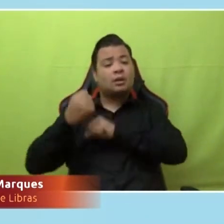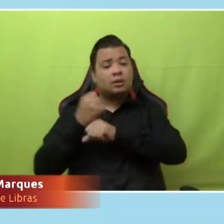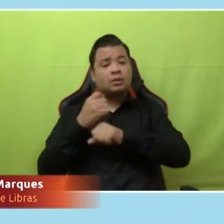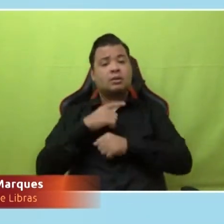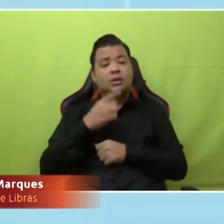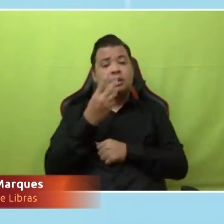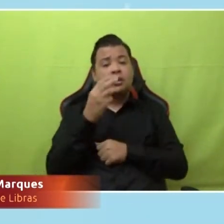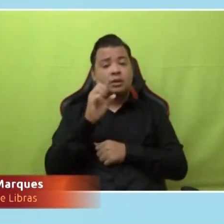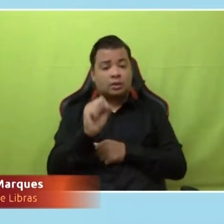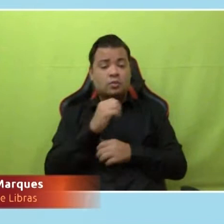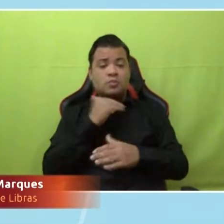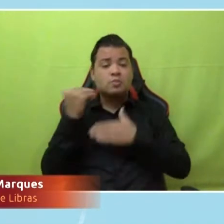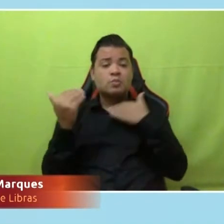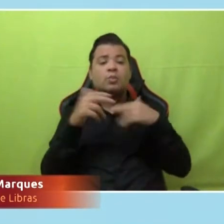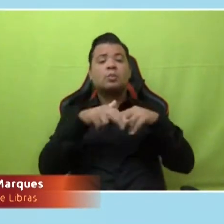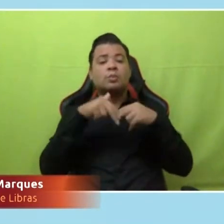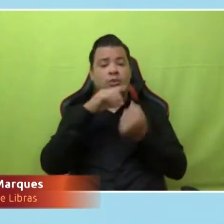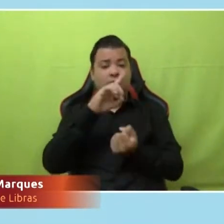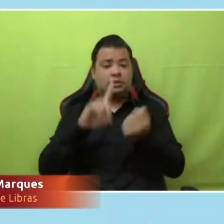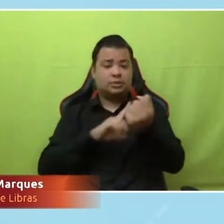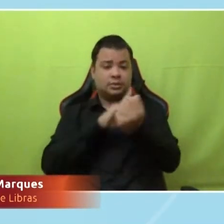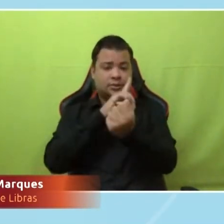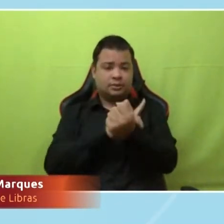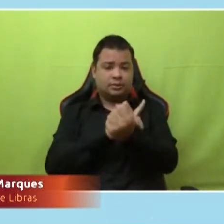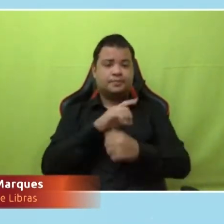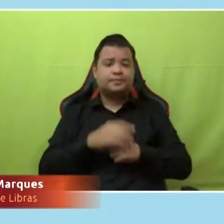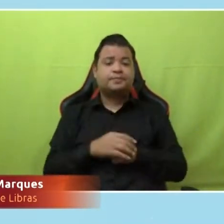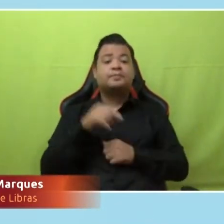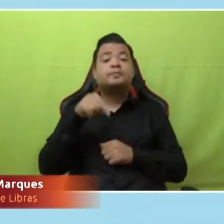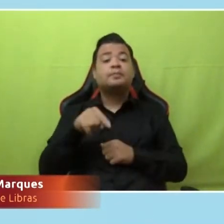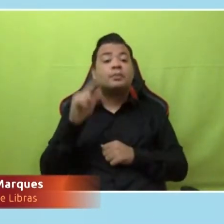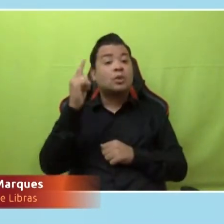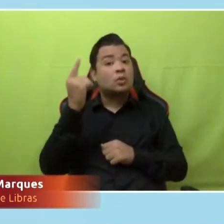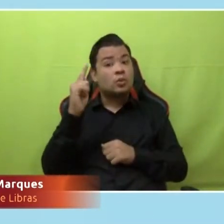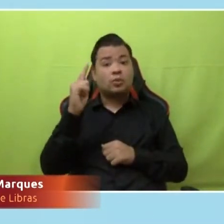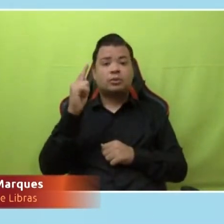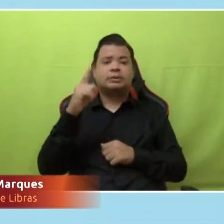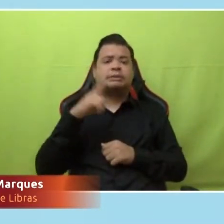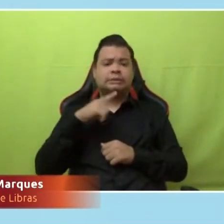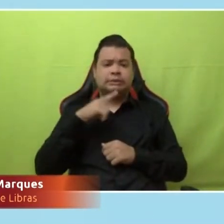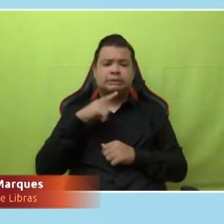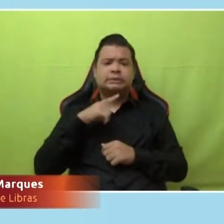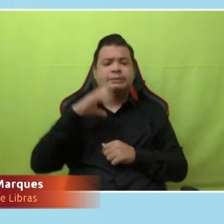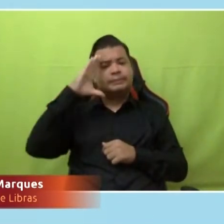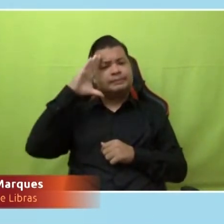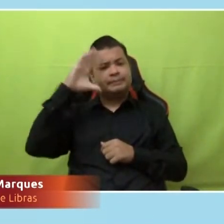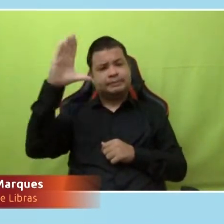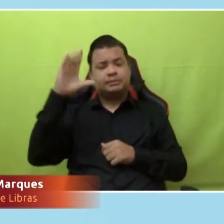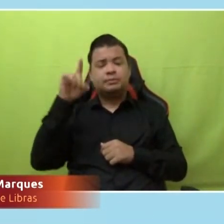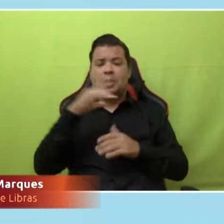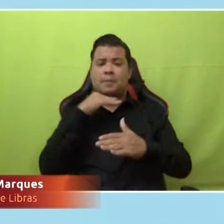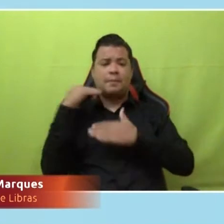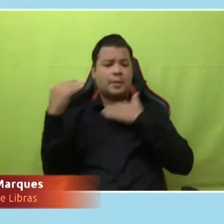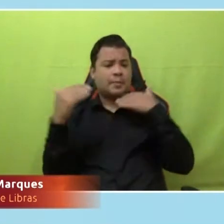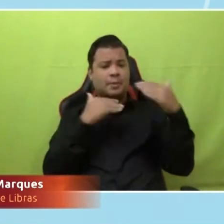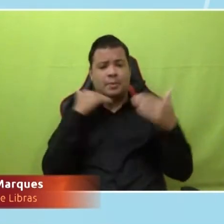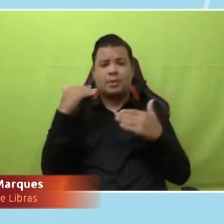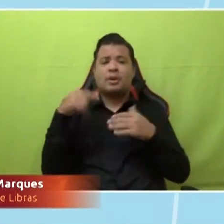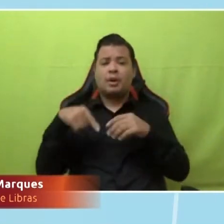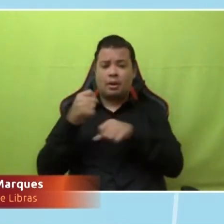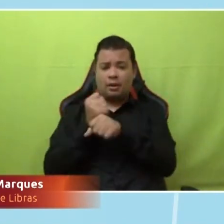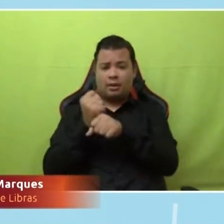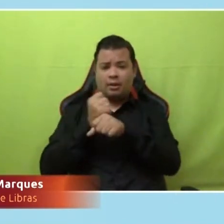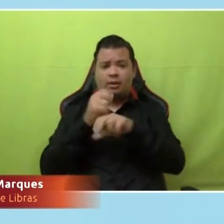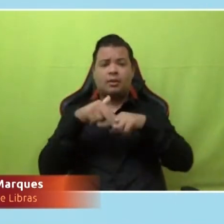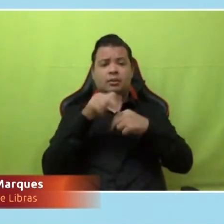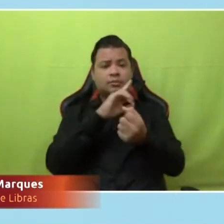em decorrência da doença. Goiânia lidera essa lista, de 111 mortes nesse ano, com